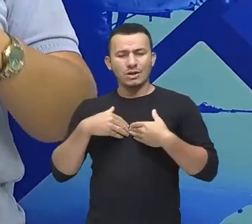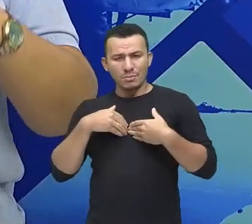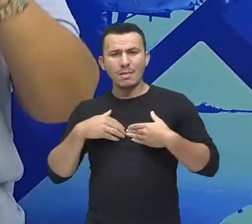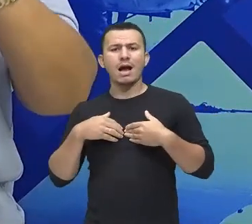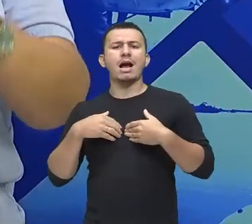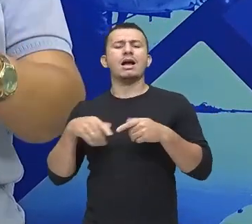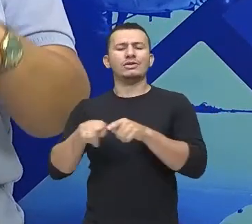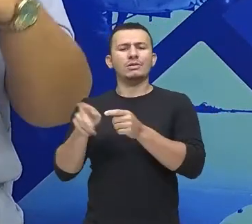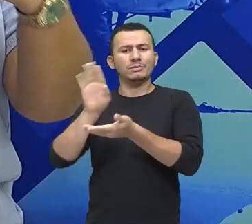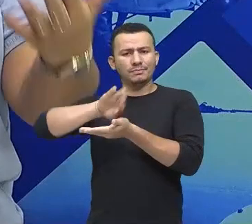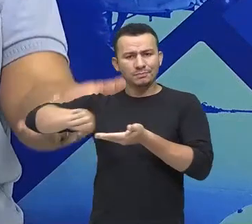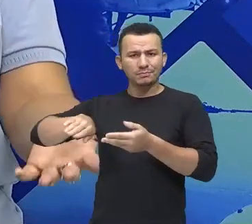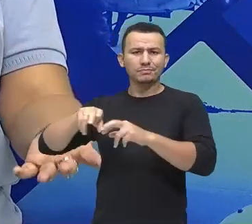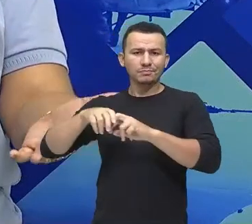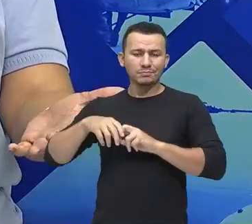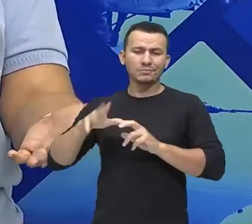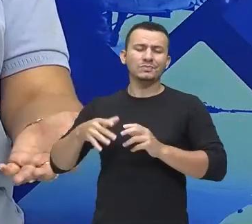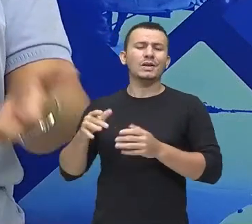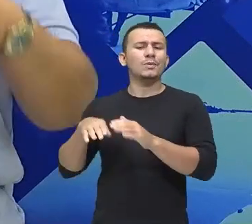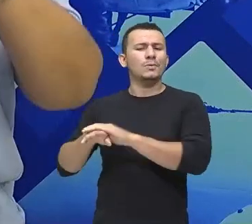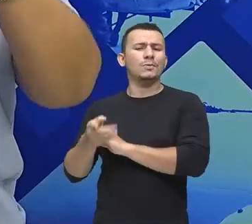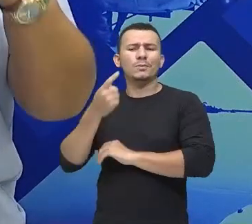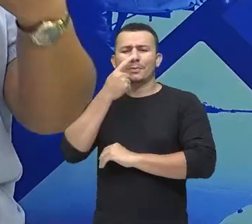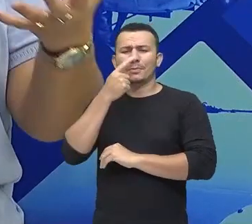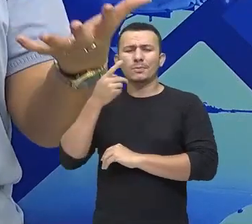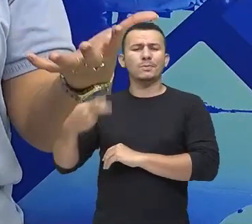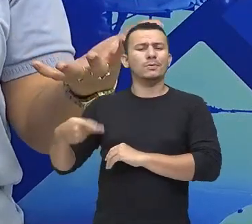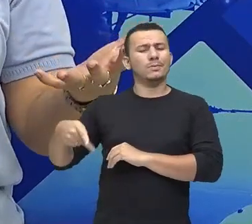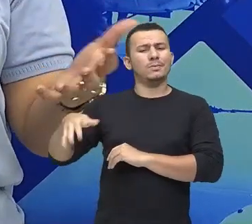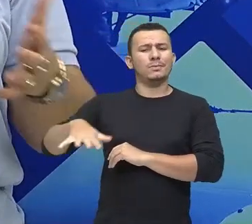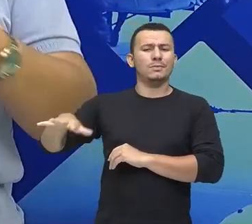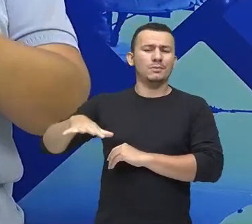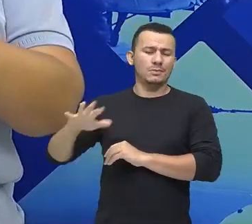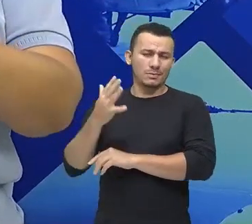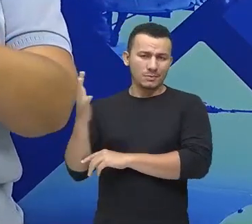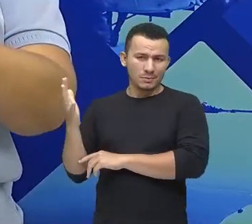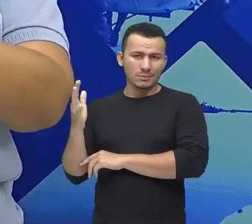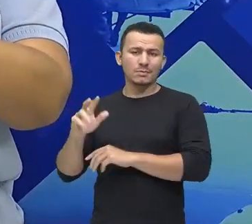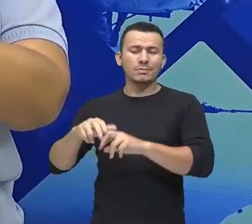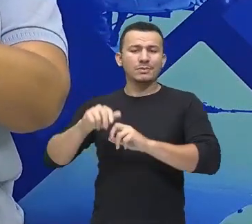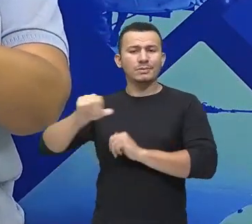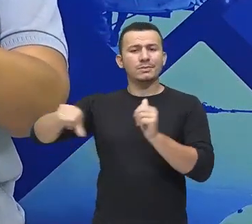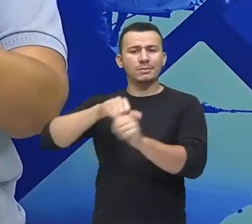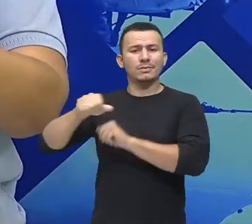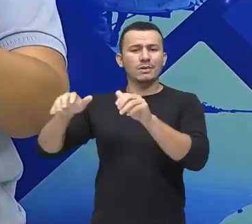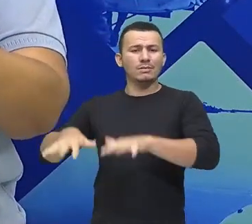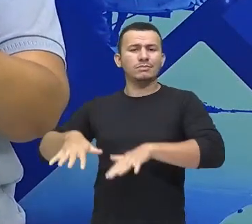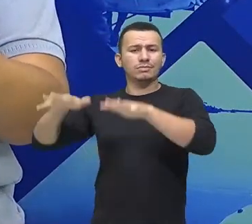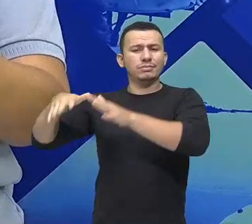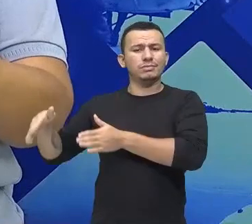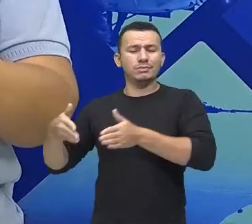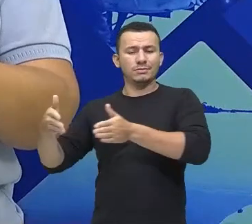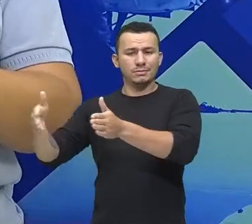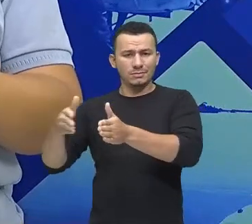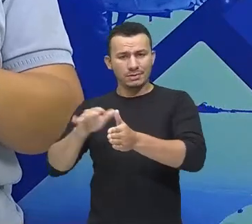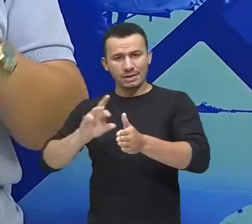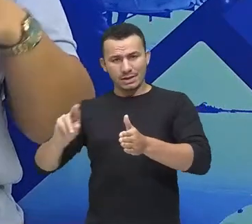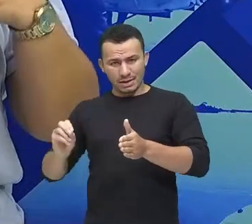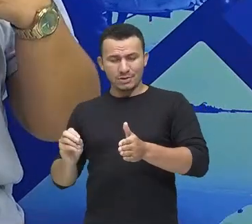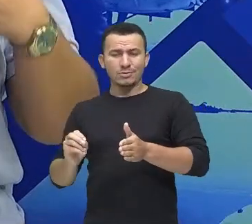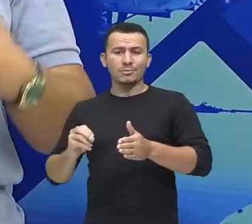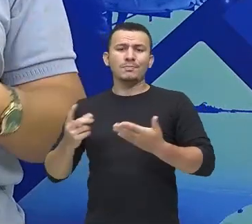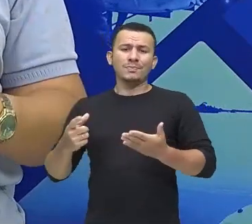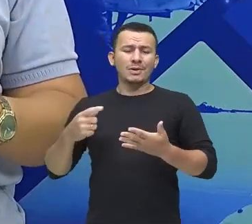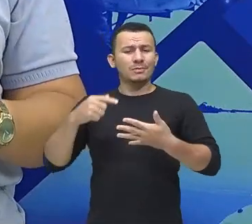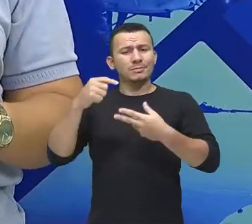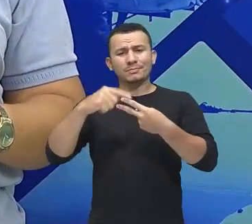já convivem, já estão acostumados com aquele ambiente, vai ter inundação, vai mudar o percurso do rio. Então,